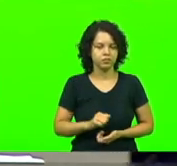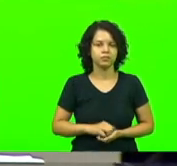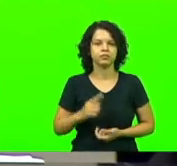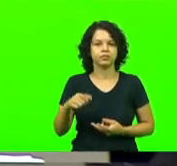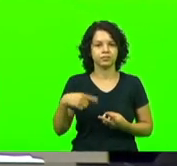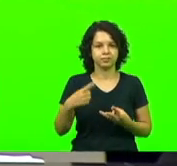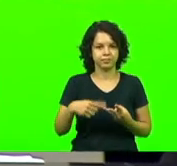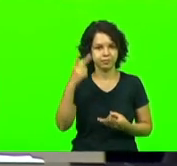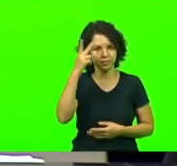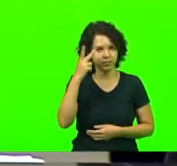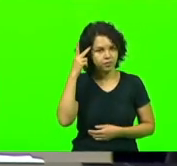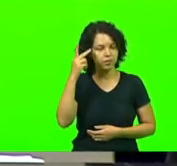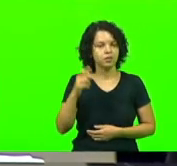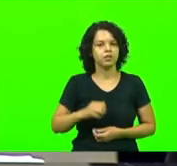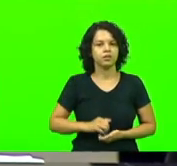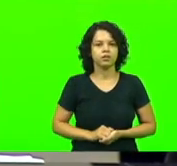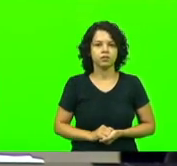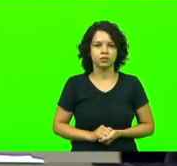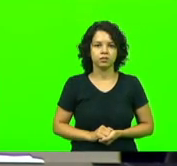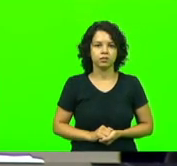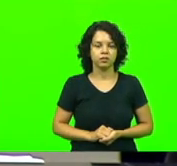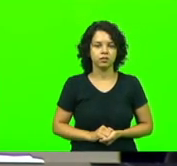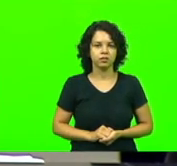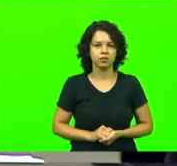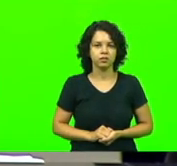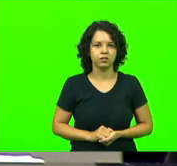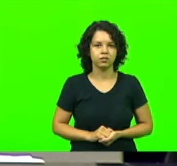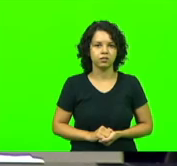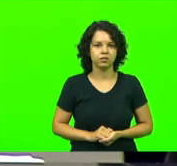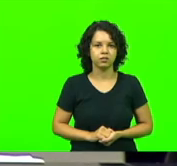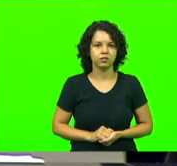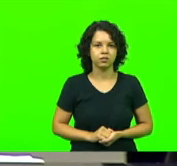deputada Paulinha. E Ada. Ada pedindo primeiro. Então vamos